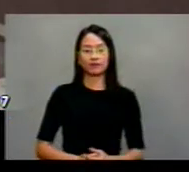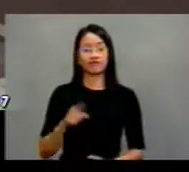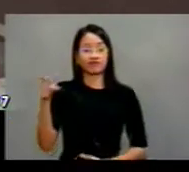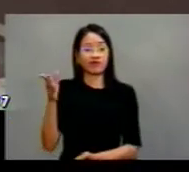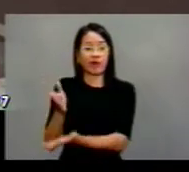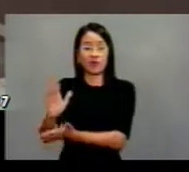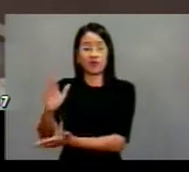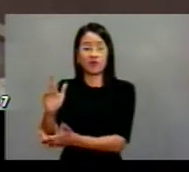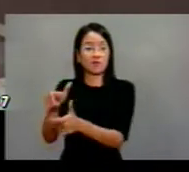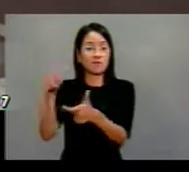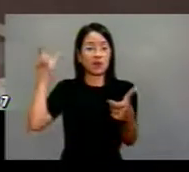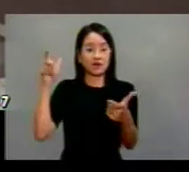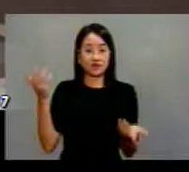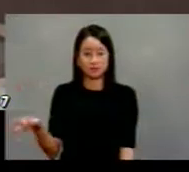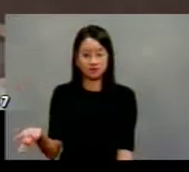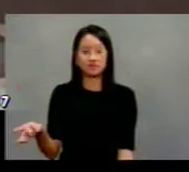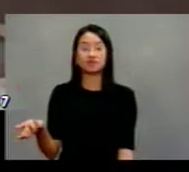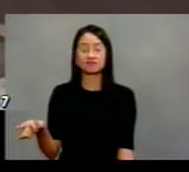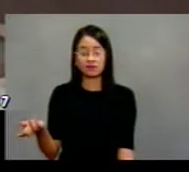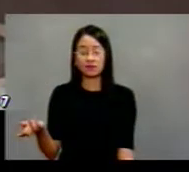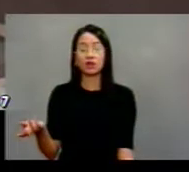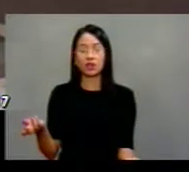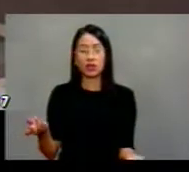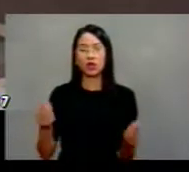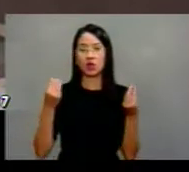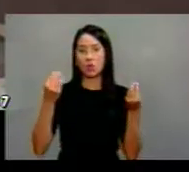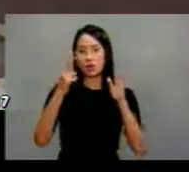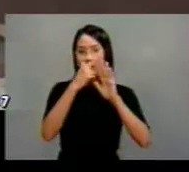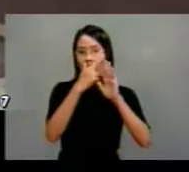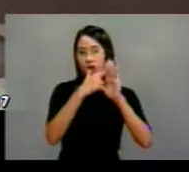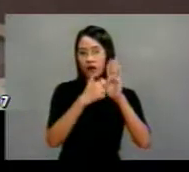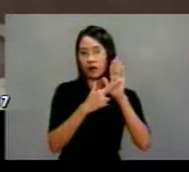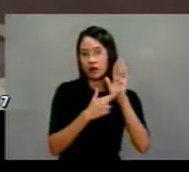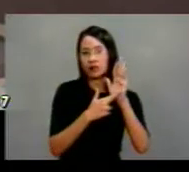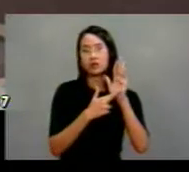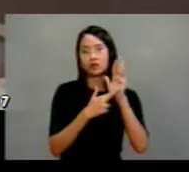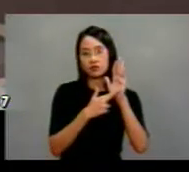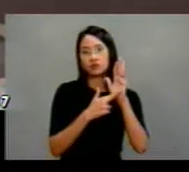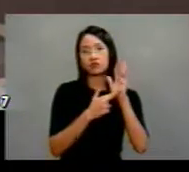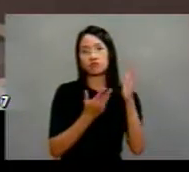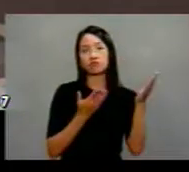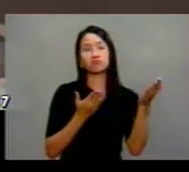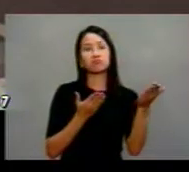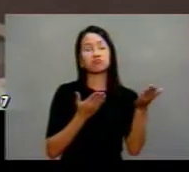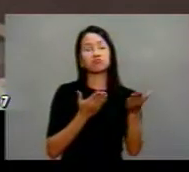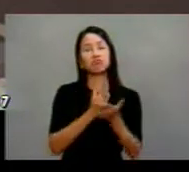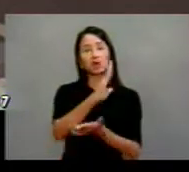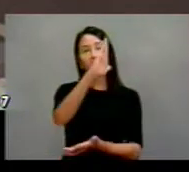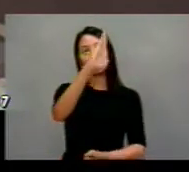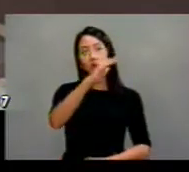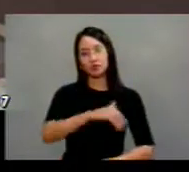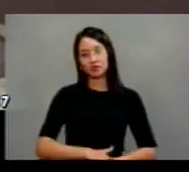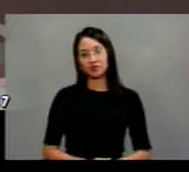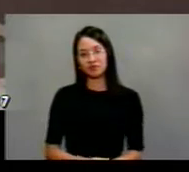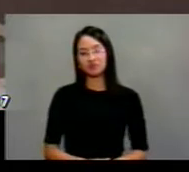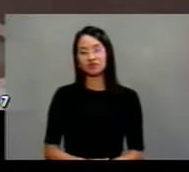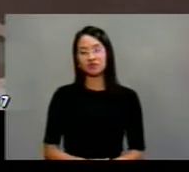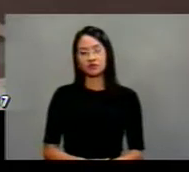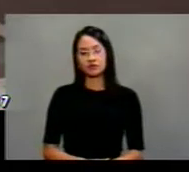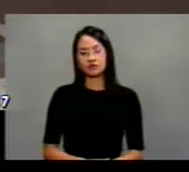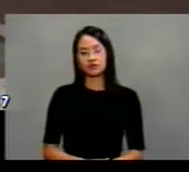referendou, repito, um dos maiores ataques nas últimas 8 décadas